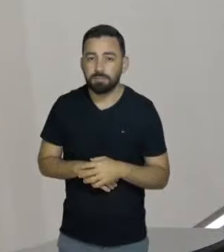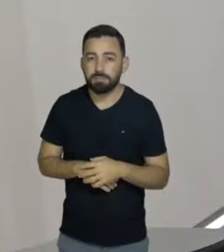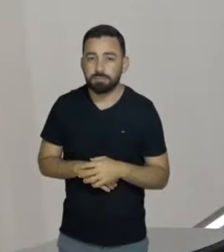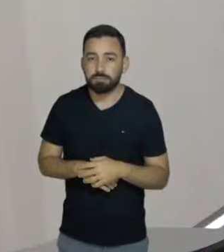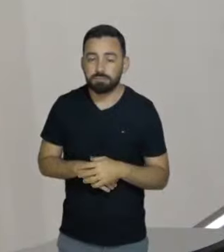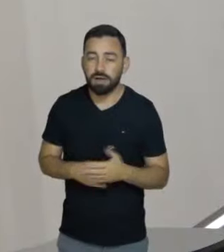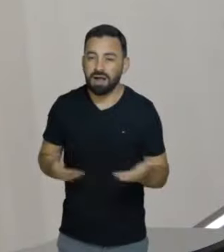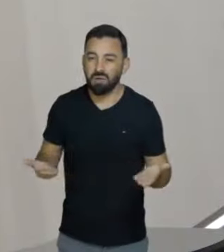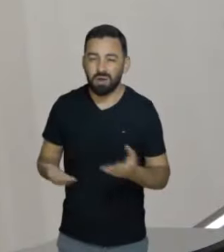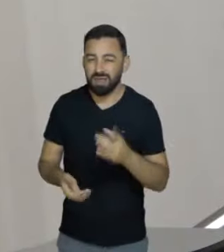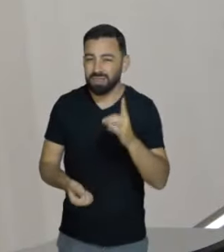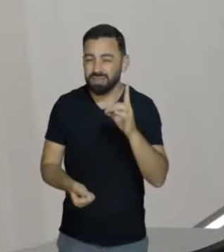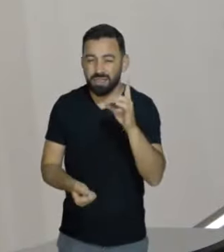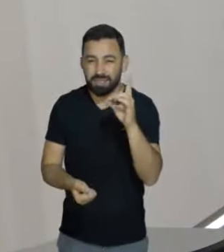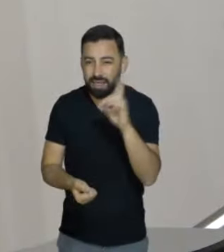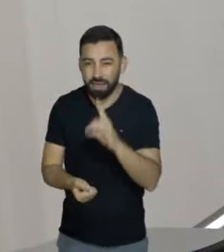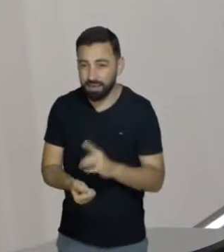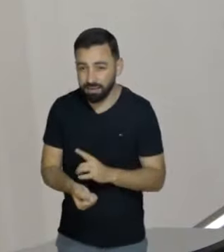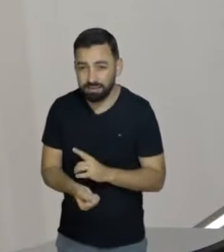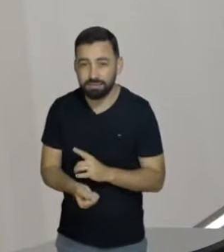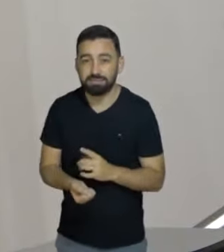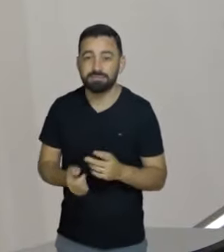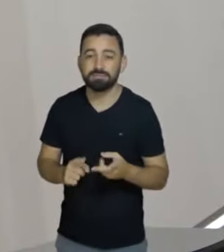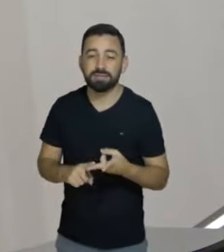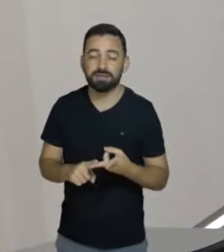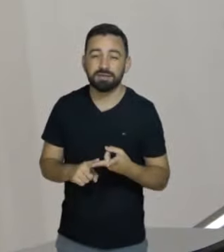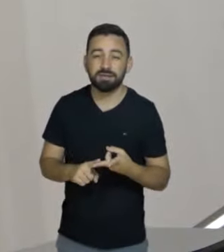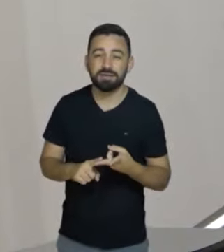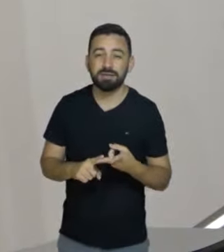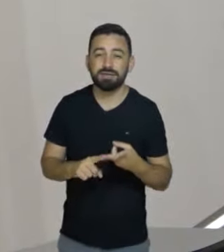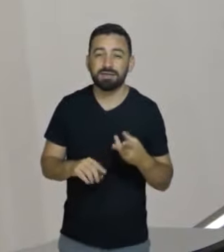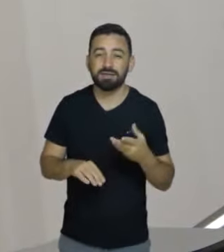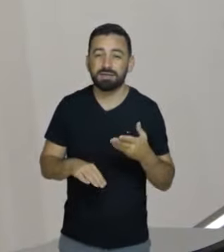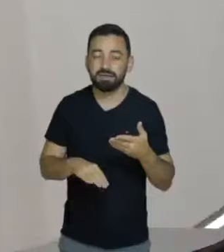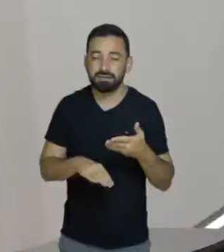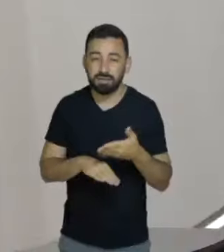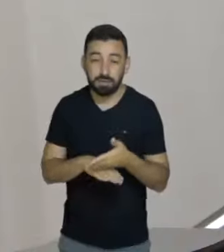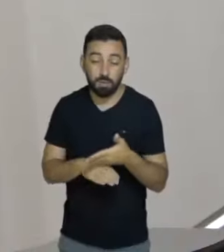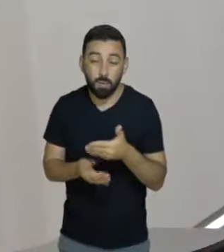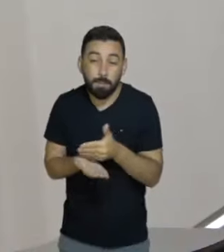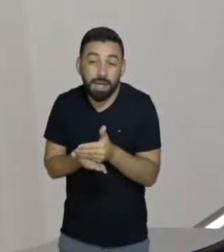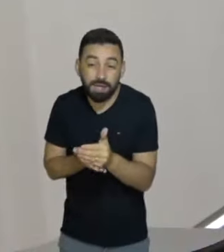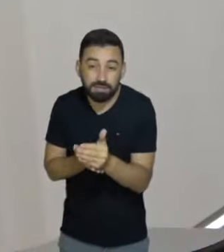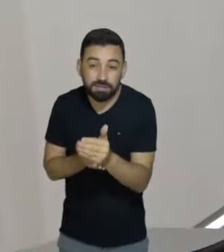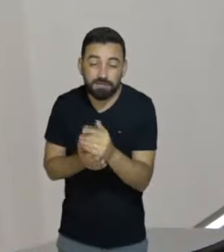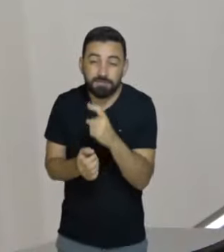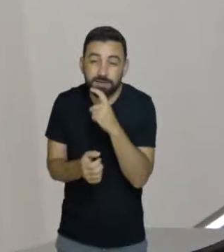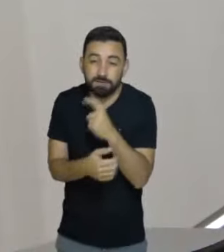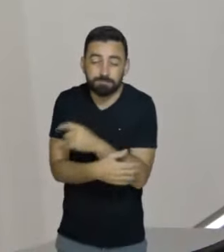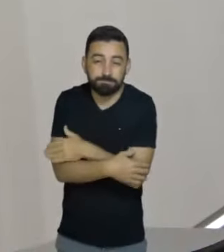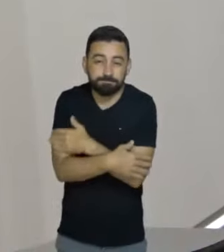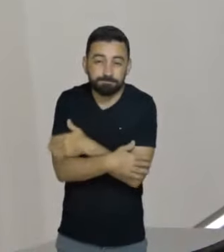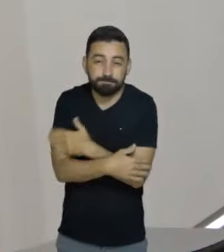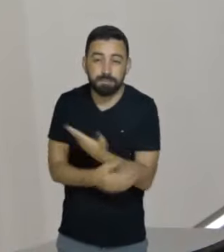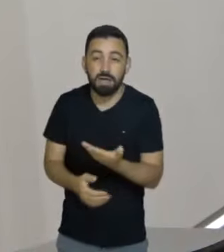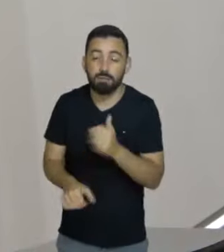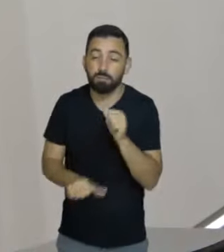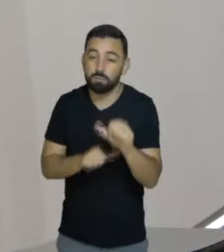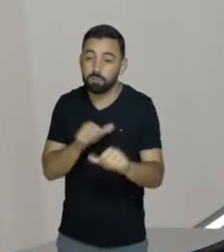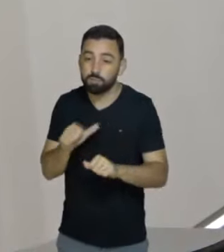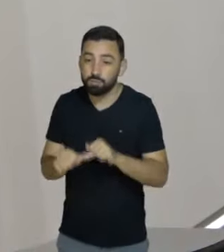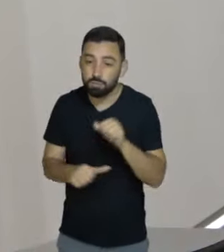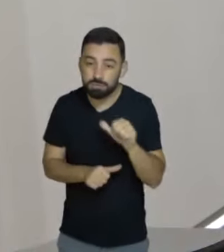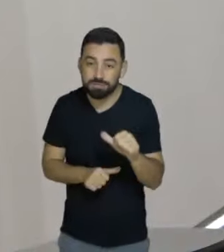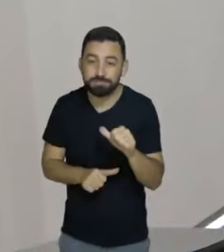dengue, de entrada, começo de inverno, a mudança de